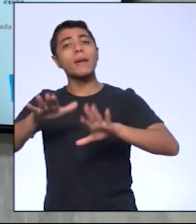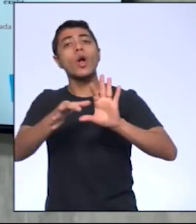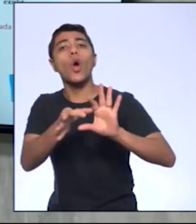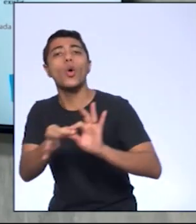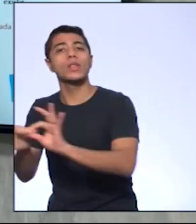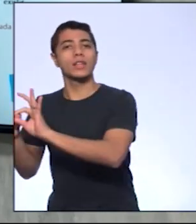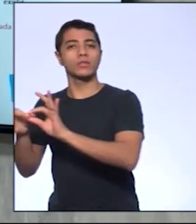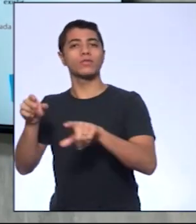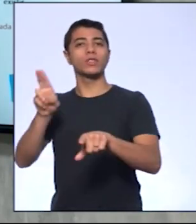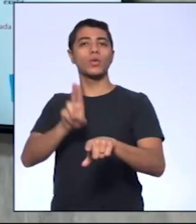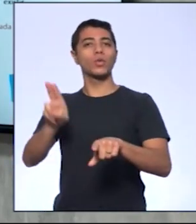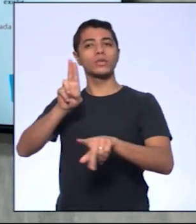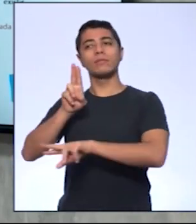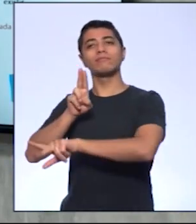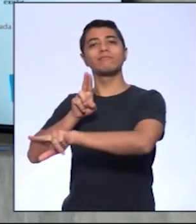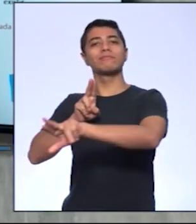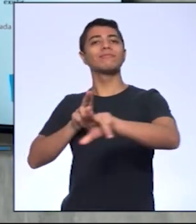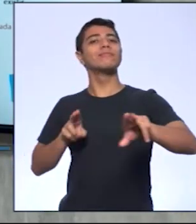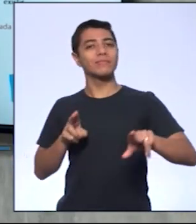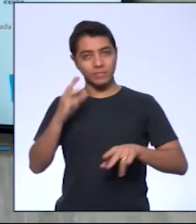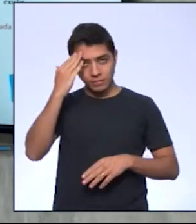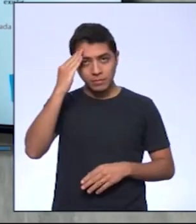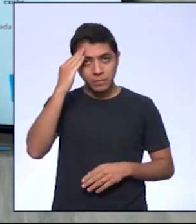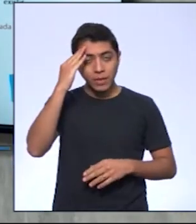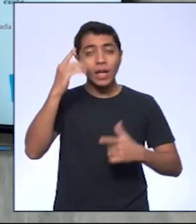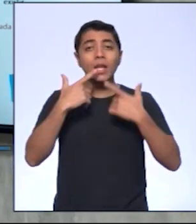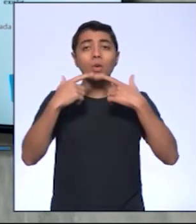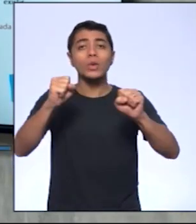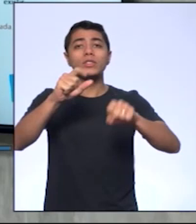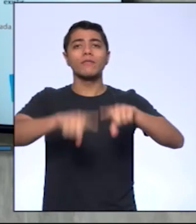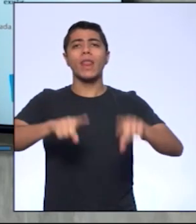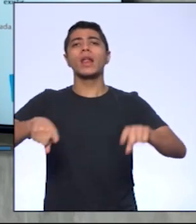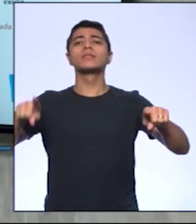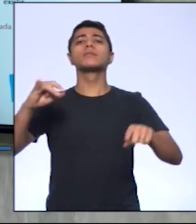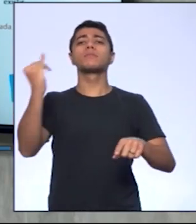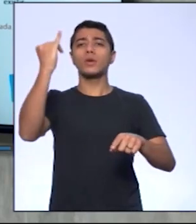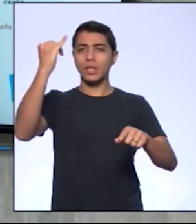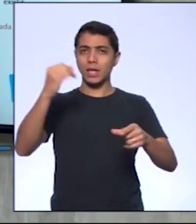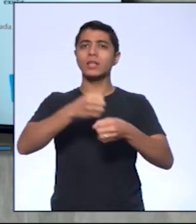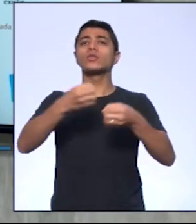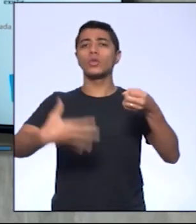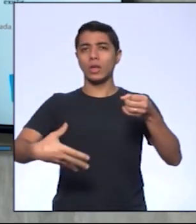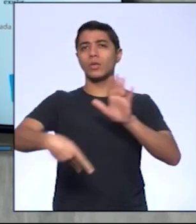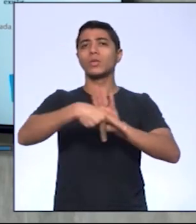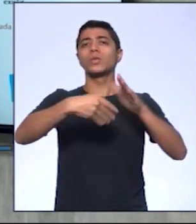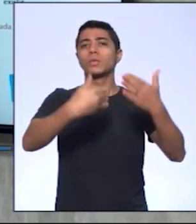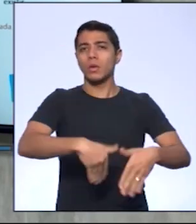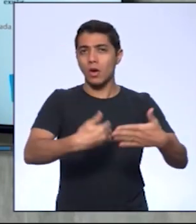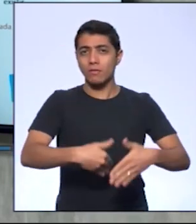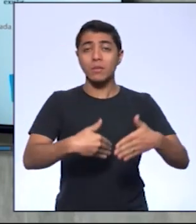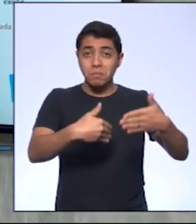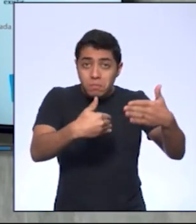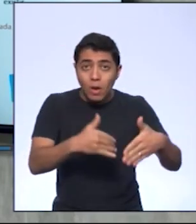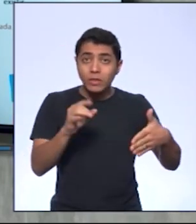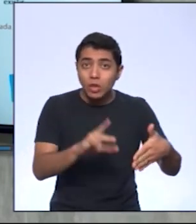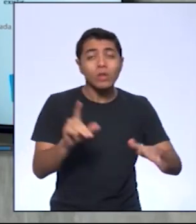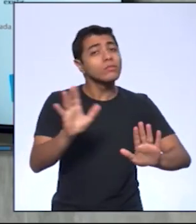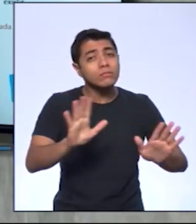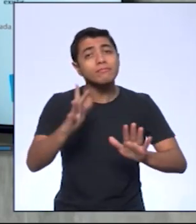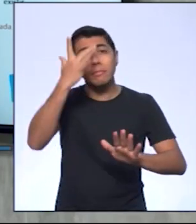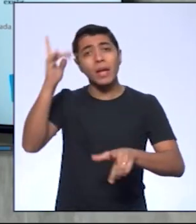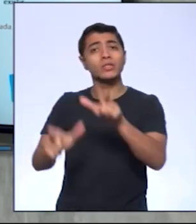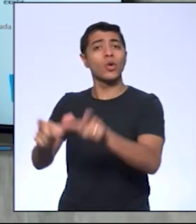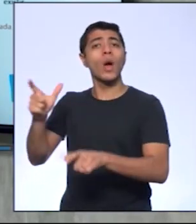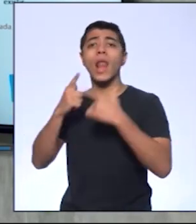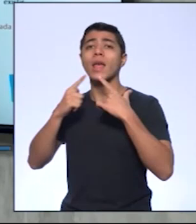linguística é um conteúdo bastante importante para as provas, não só para as provas, mas para que você tenha entendimento acerca aí da linguagem das pessoas com as quais